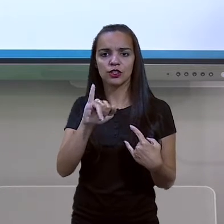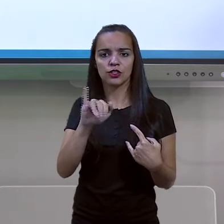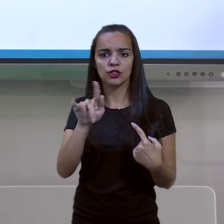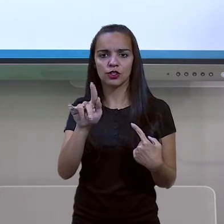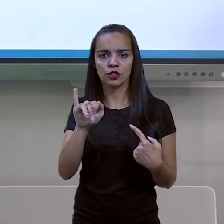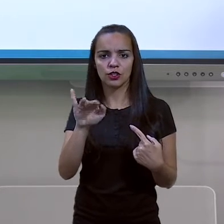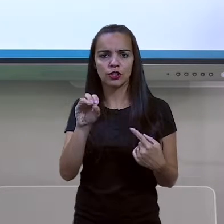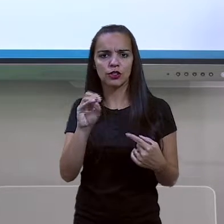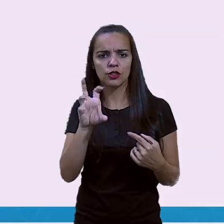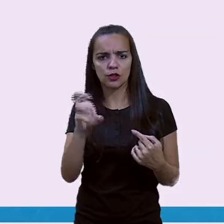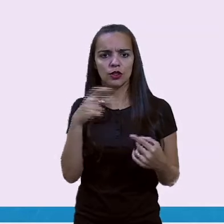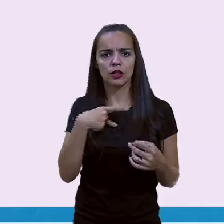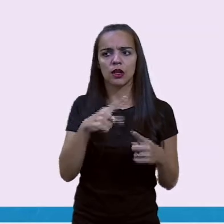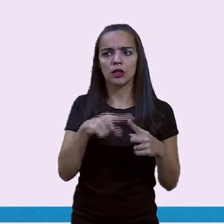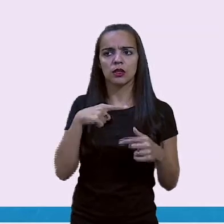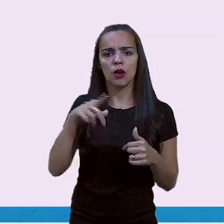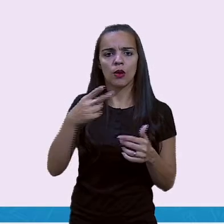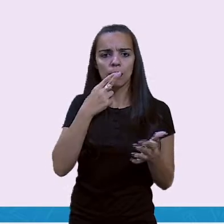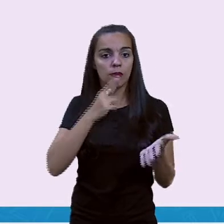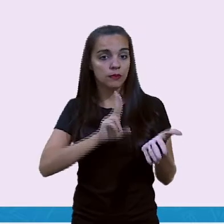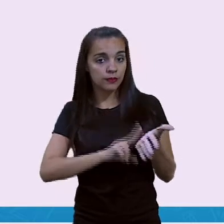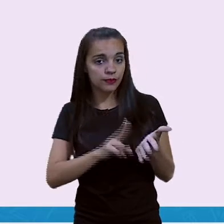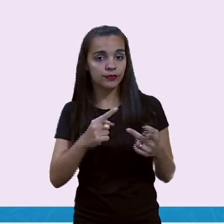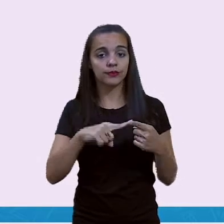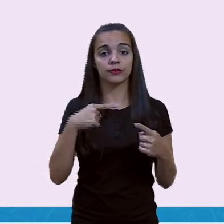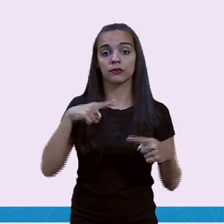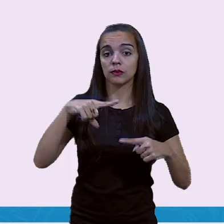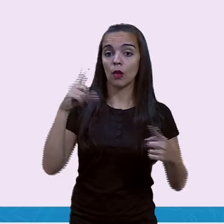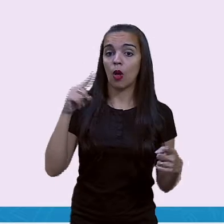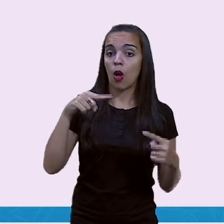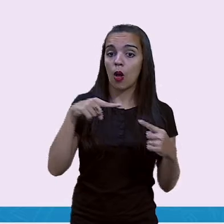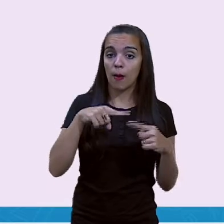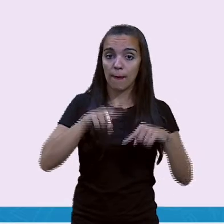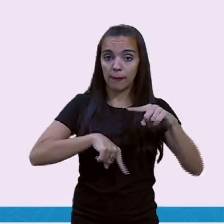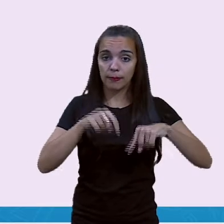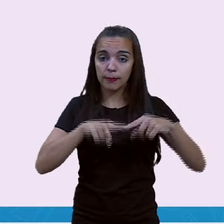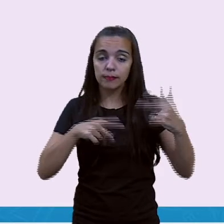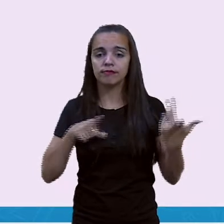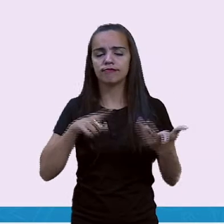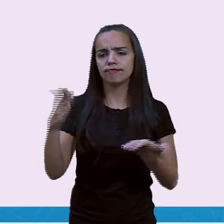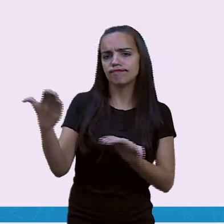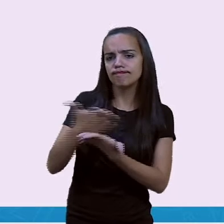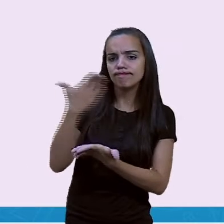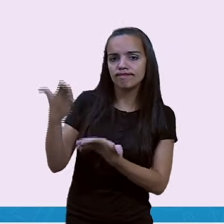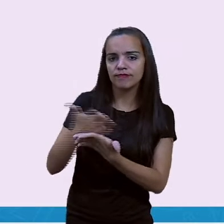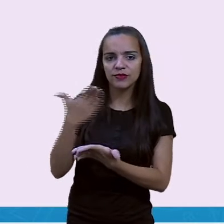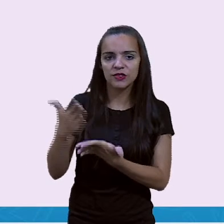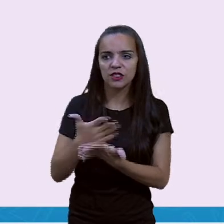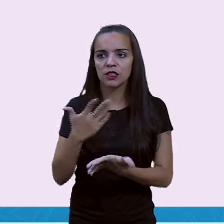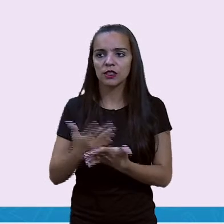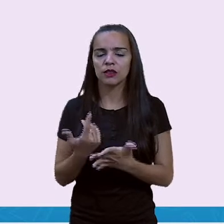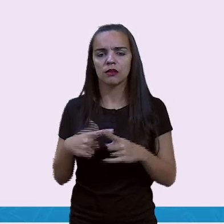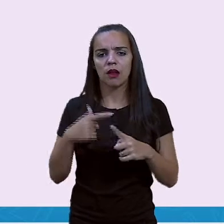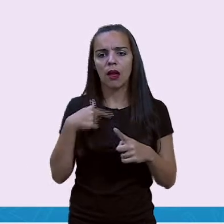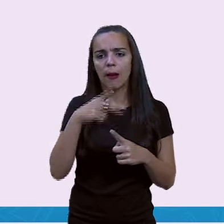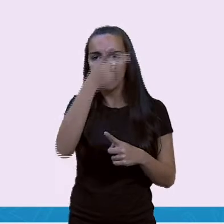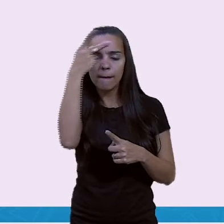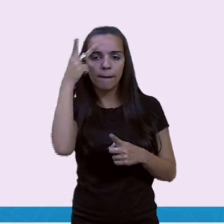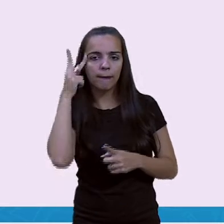vestígios são cartas, objetos, livros, né,